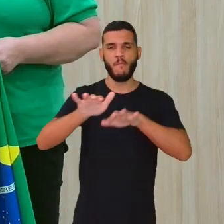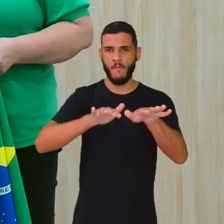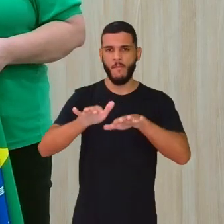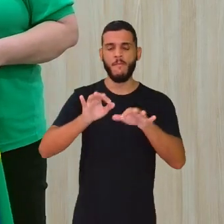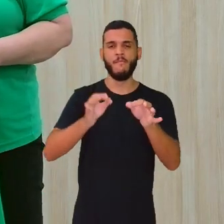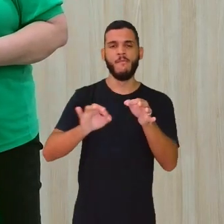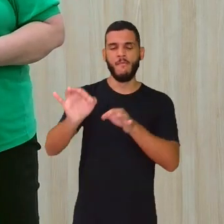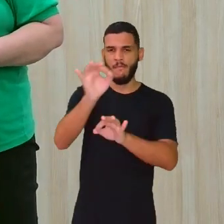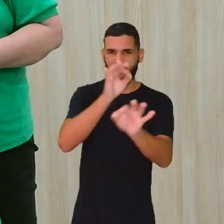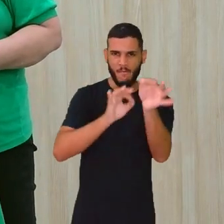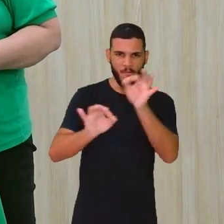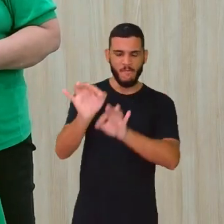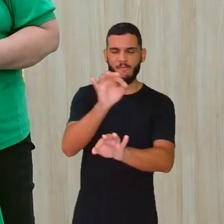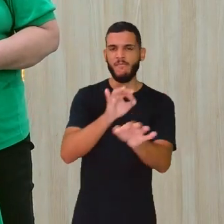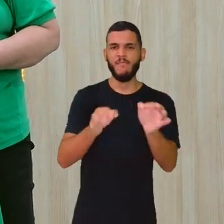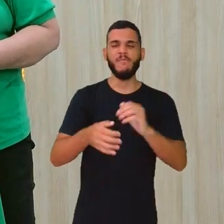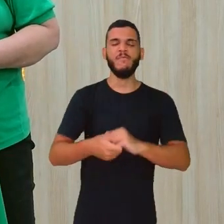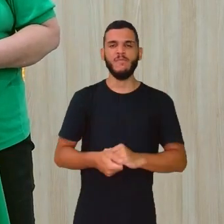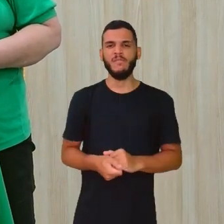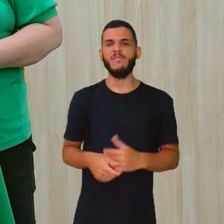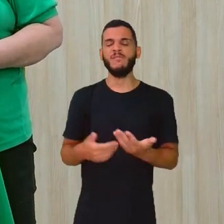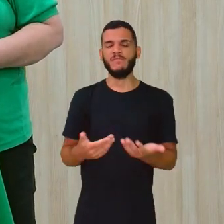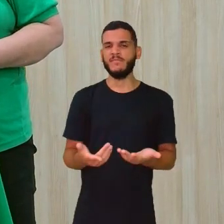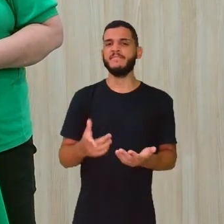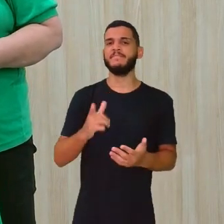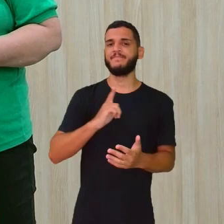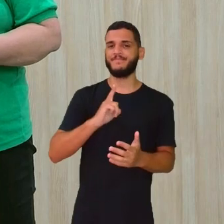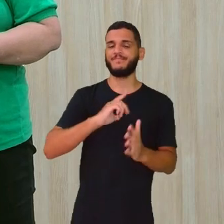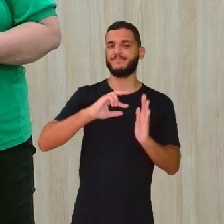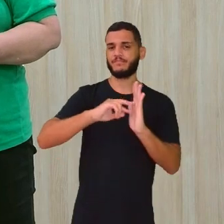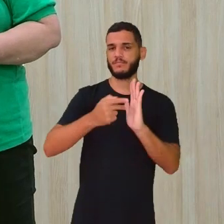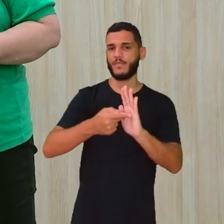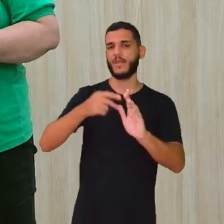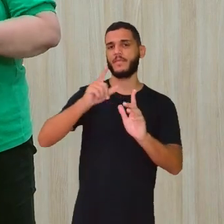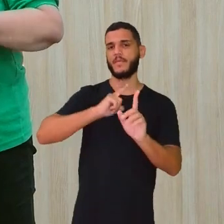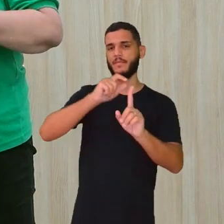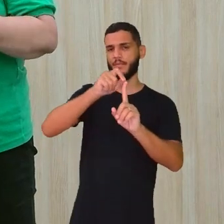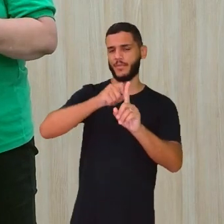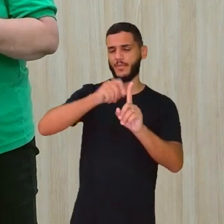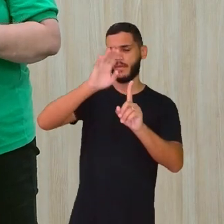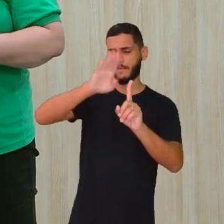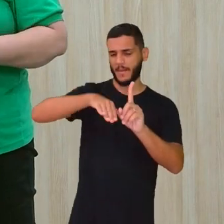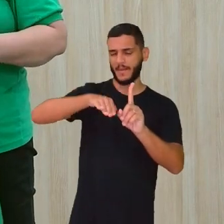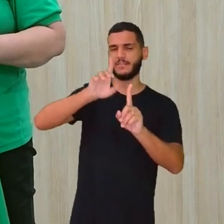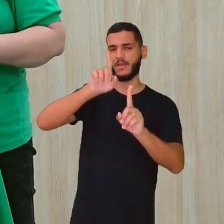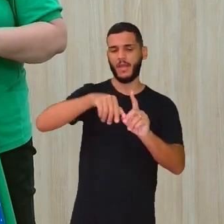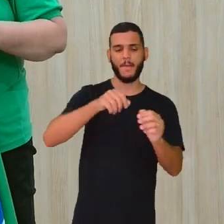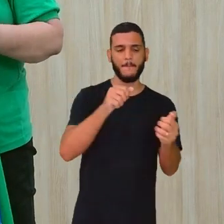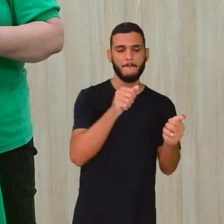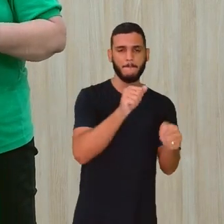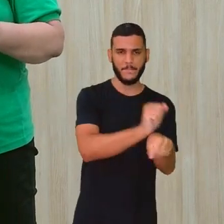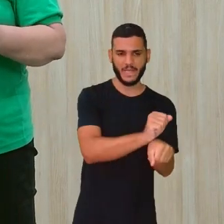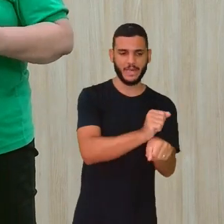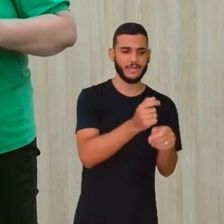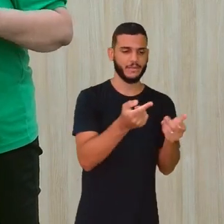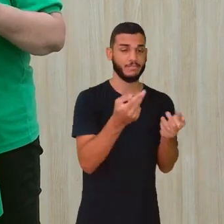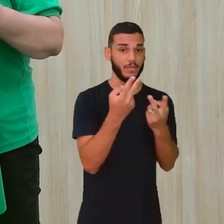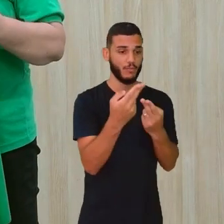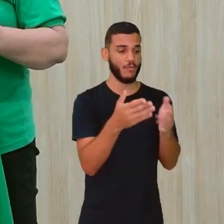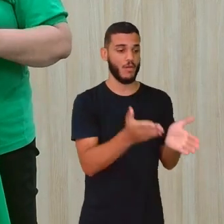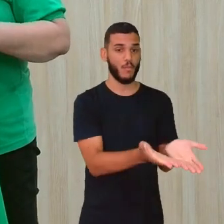Ora, elas não estão agitadas, que é o caso aí da temperatura baixa, elas estão aí, né, paradinhas. Ora, elas estão,